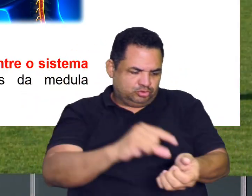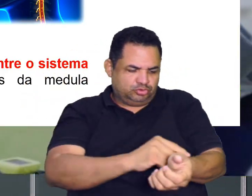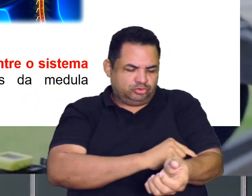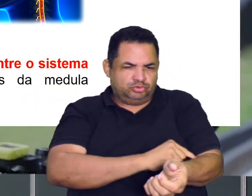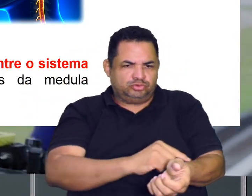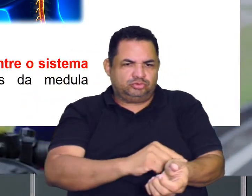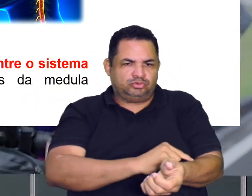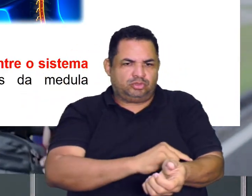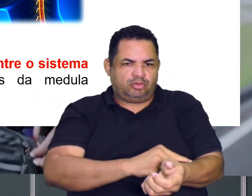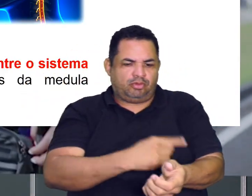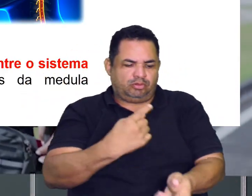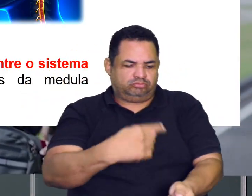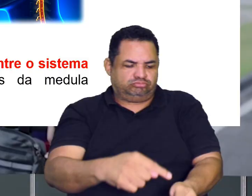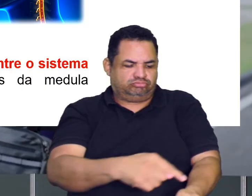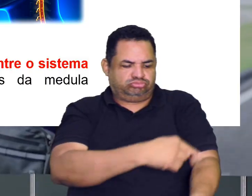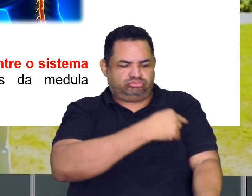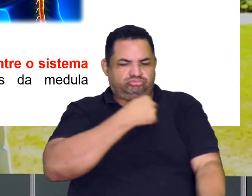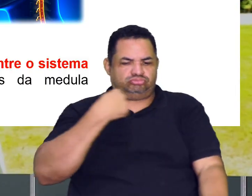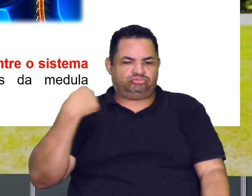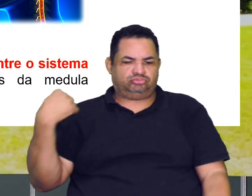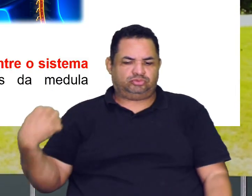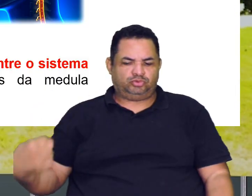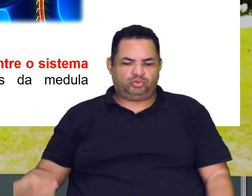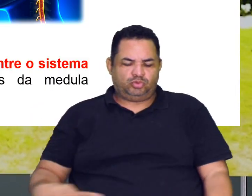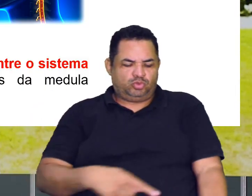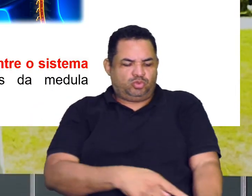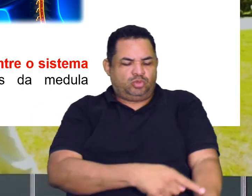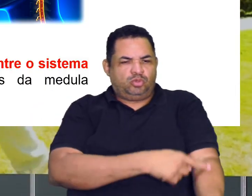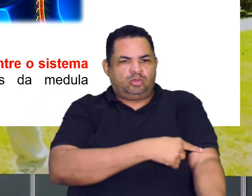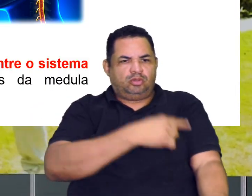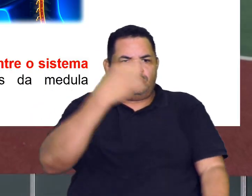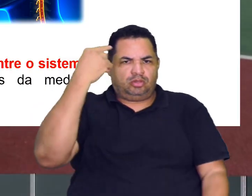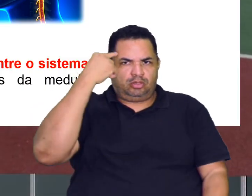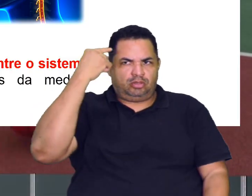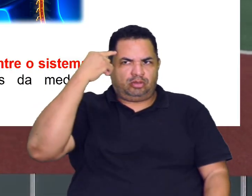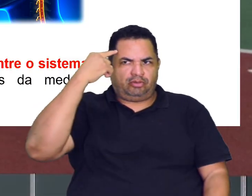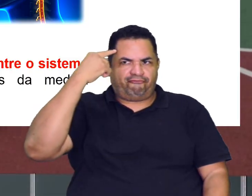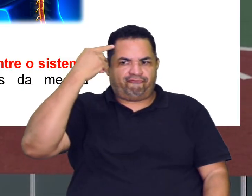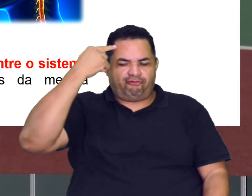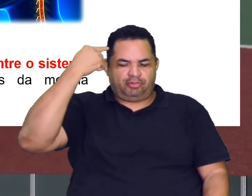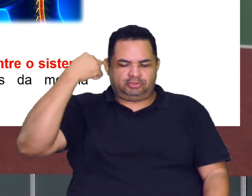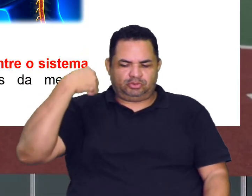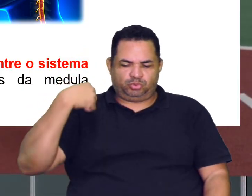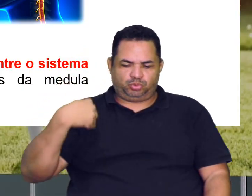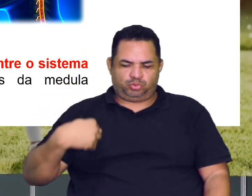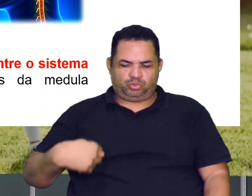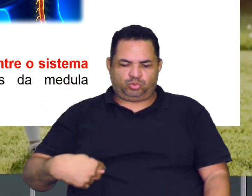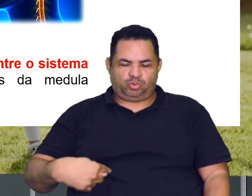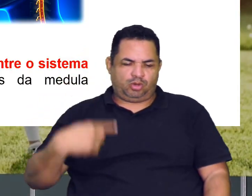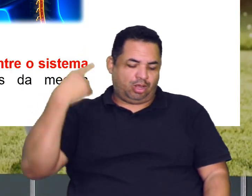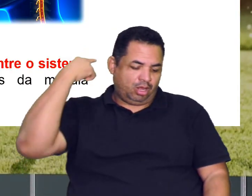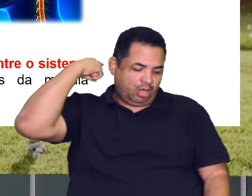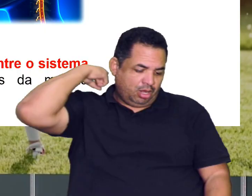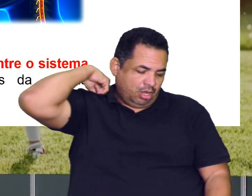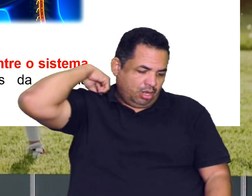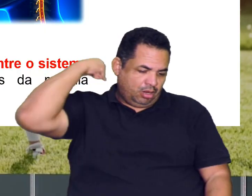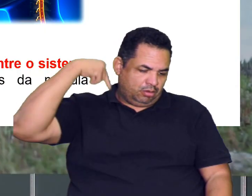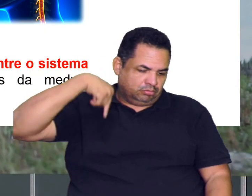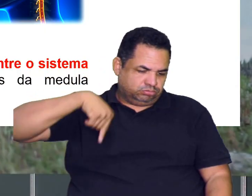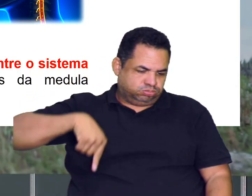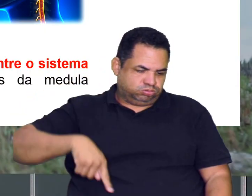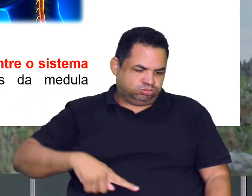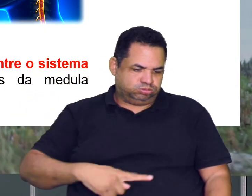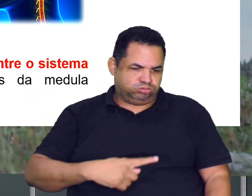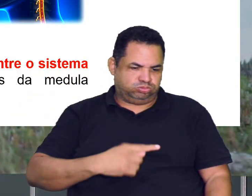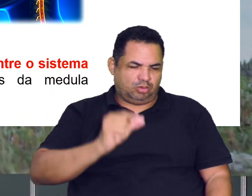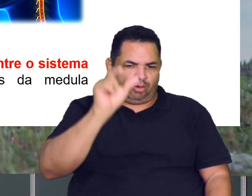nervoso periférico. Ou seja, toda informação que vem aqui do nosso cérebro caminha pela nossa coluna, passa